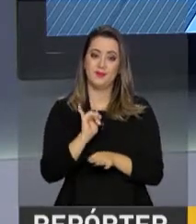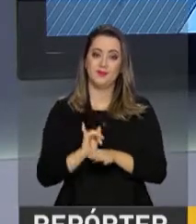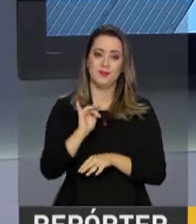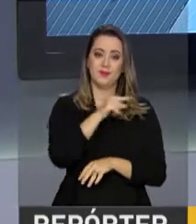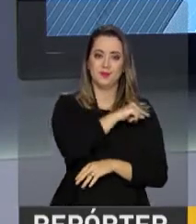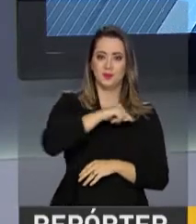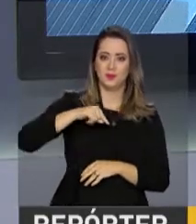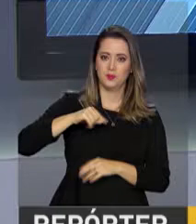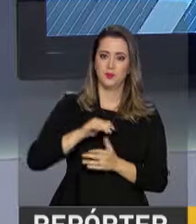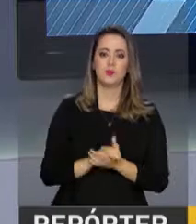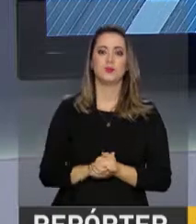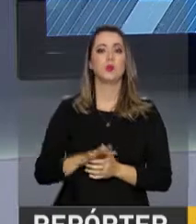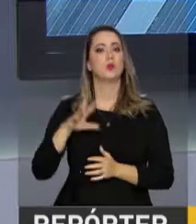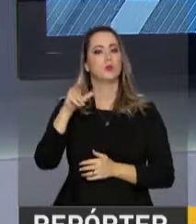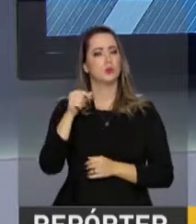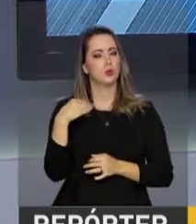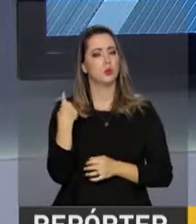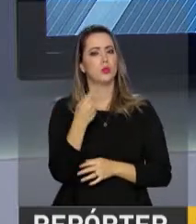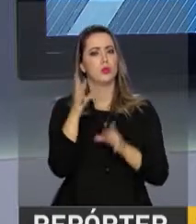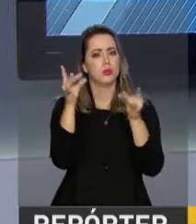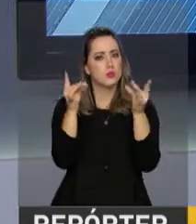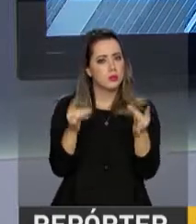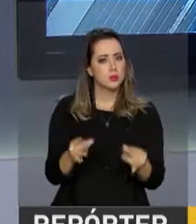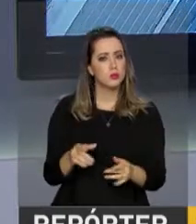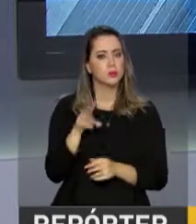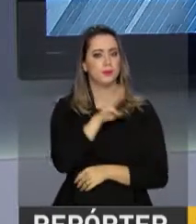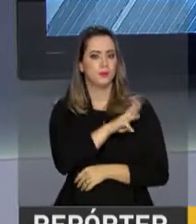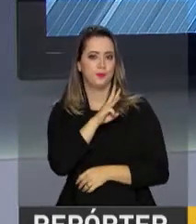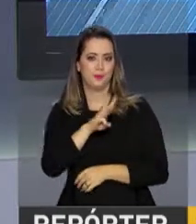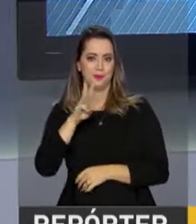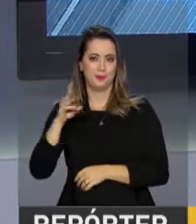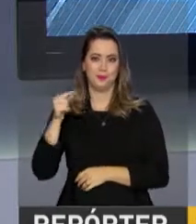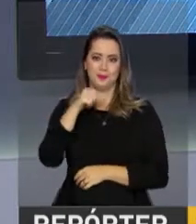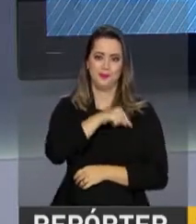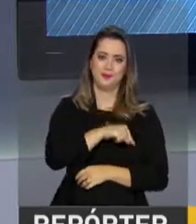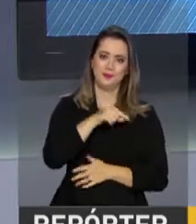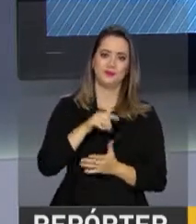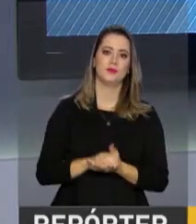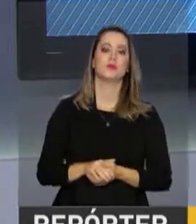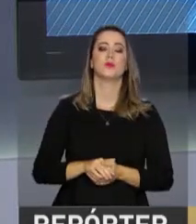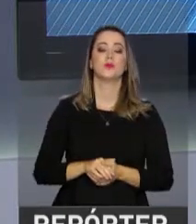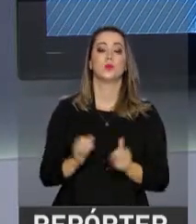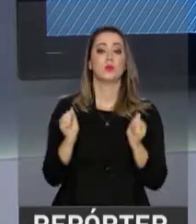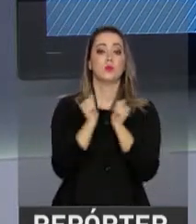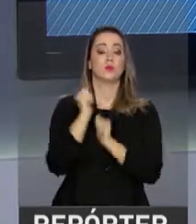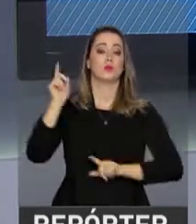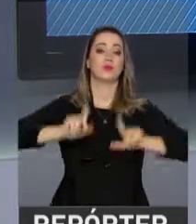as reportagens no YouTube e toda a nossa programação também está na página da NBR na internet.